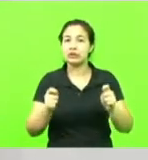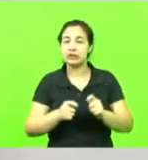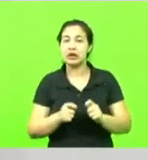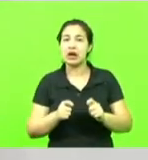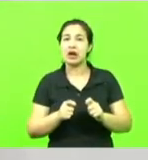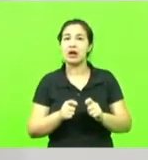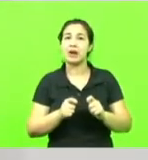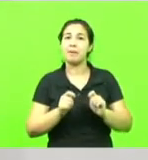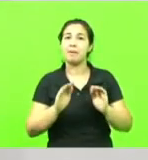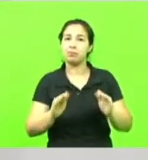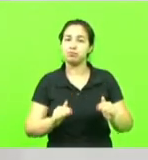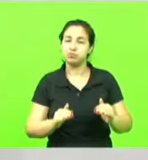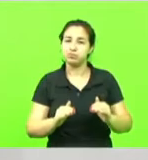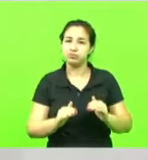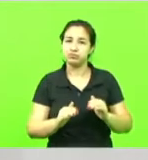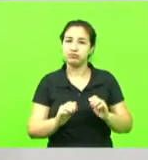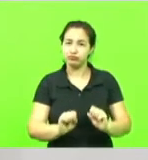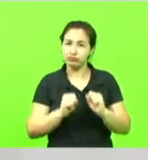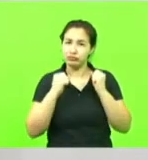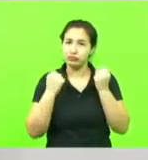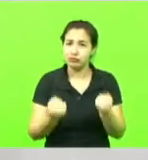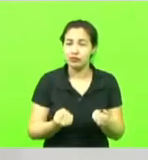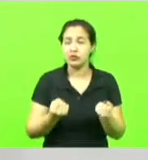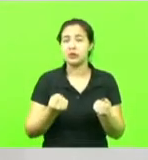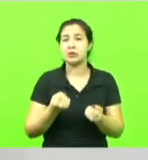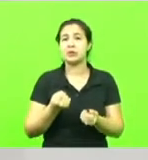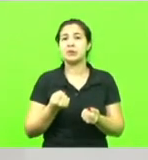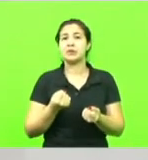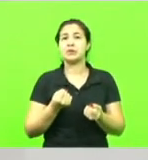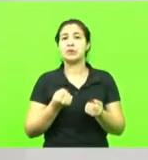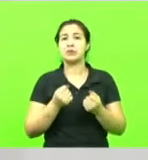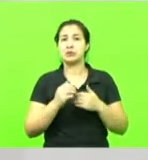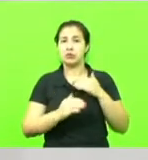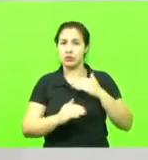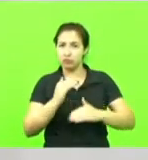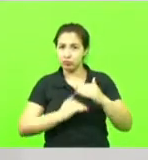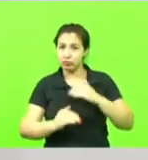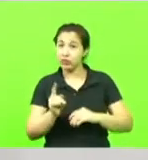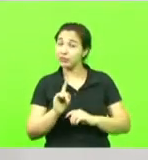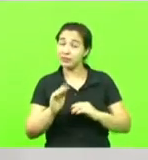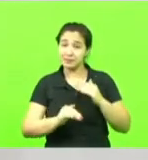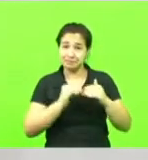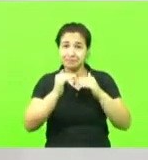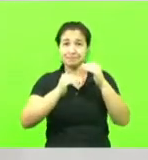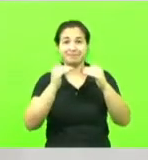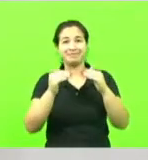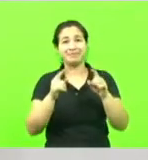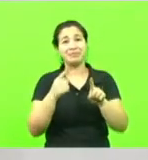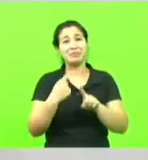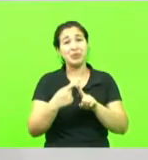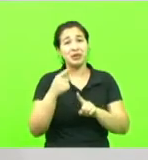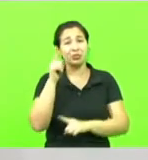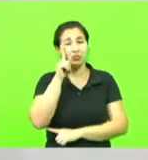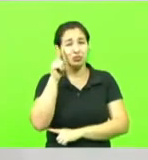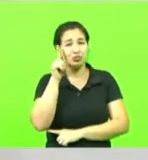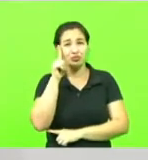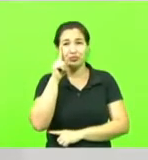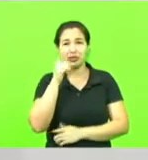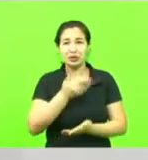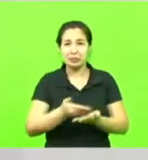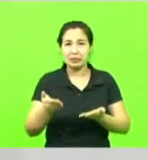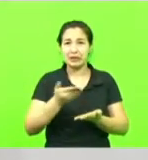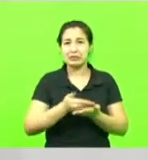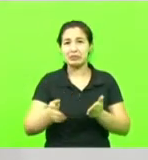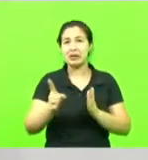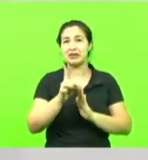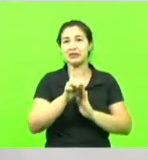esse momento difícil que o Brasil passa, de retrocessos e perda diária de direitos. Juntos vamos retomar a alegria e